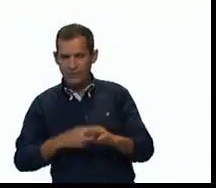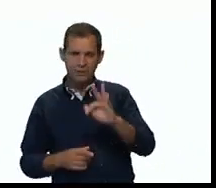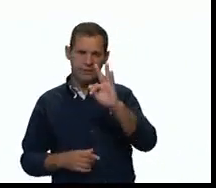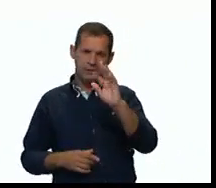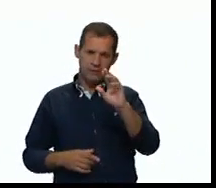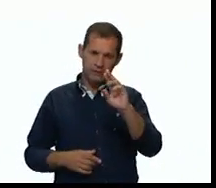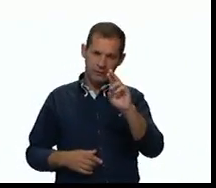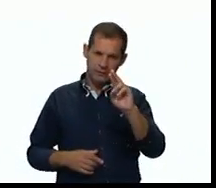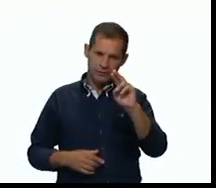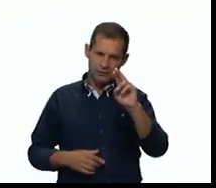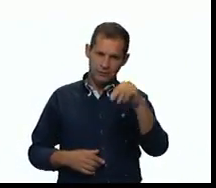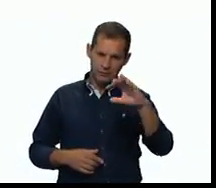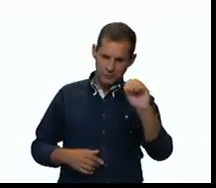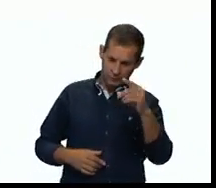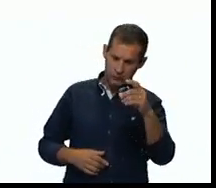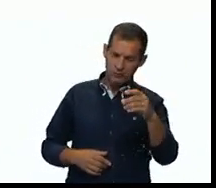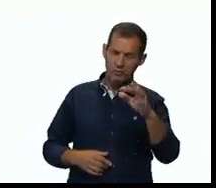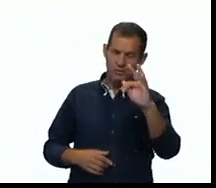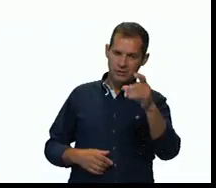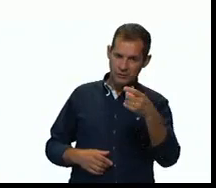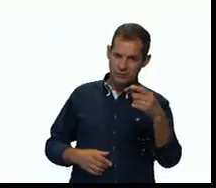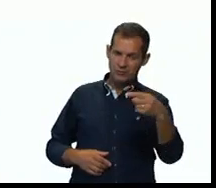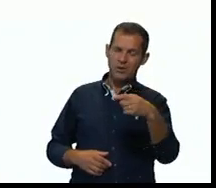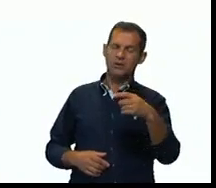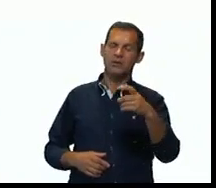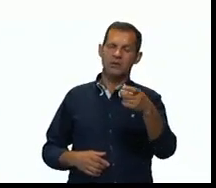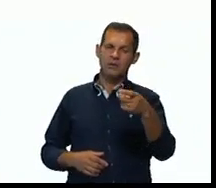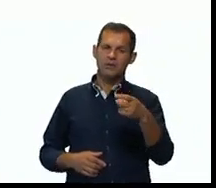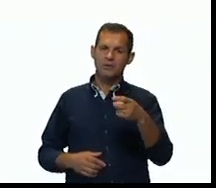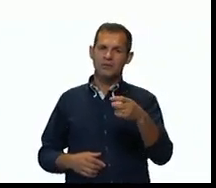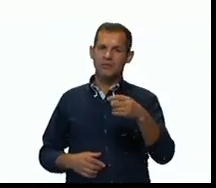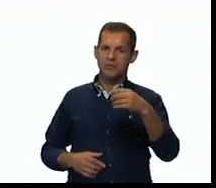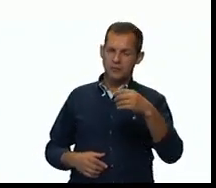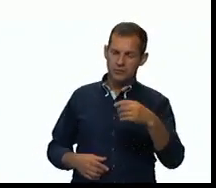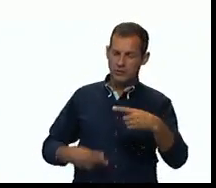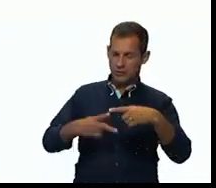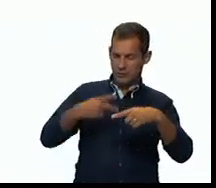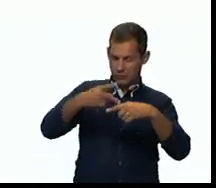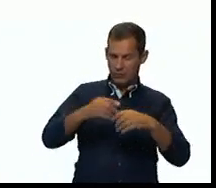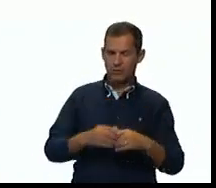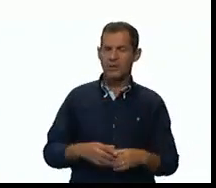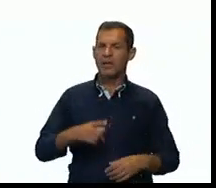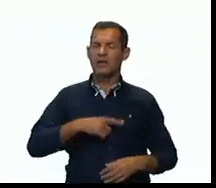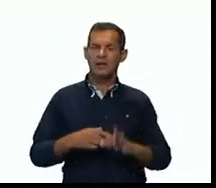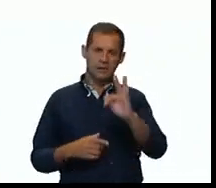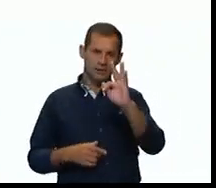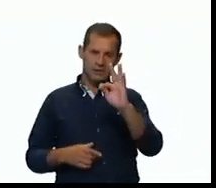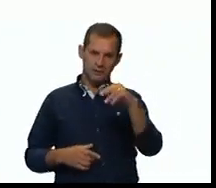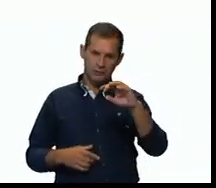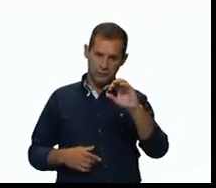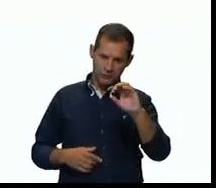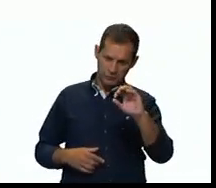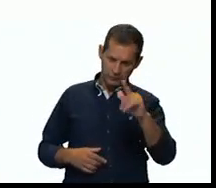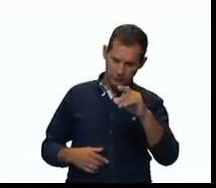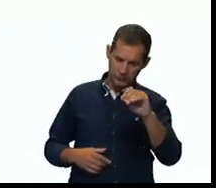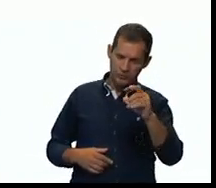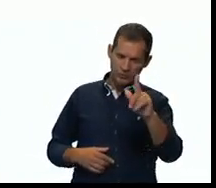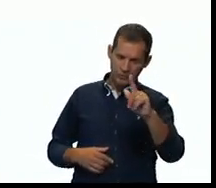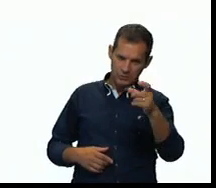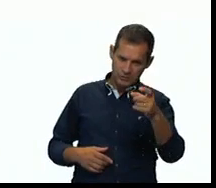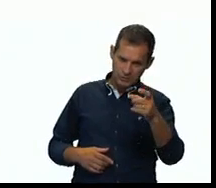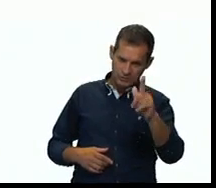f de x menos x ao quadrado mais 3x, e aqui eu tenho a função g de x, que é essa reta